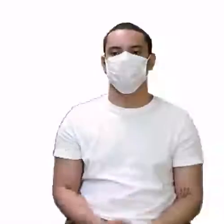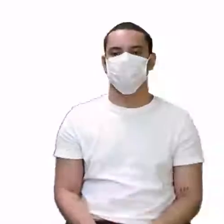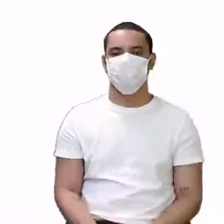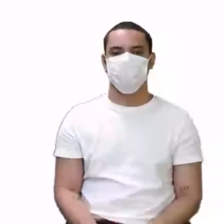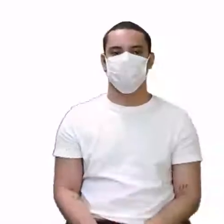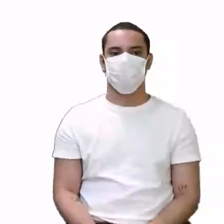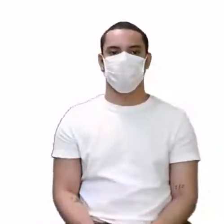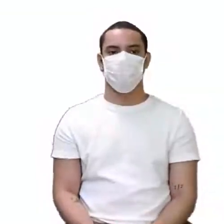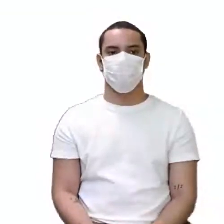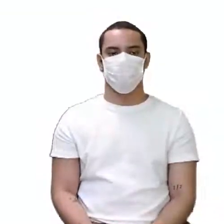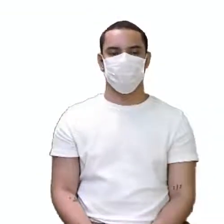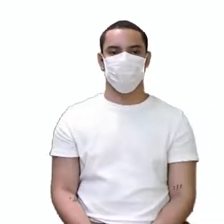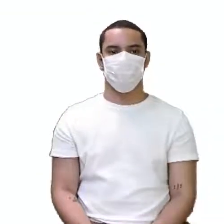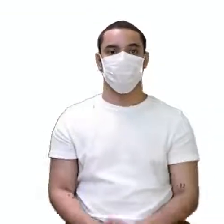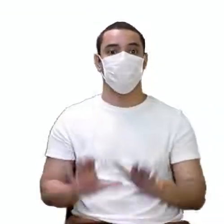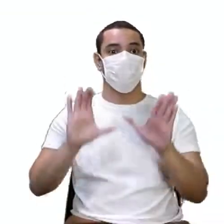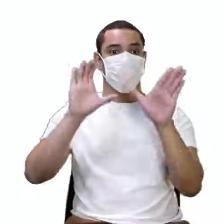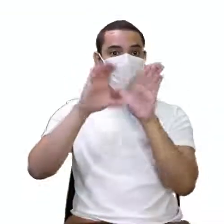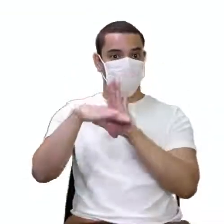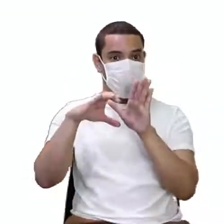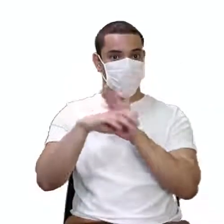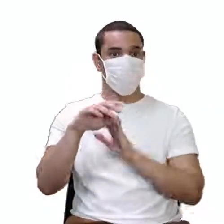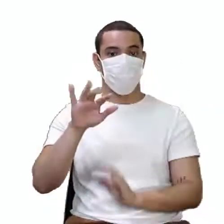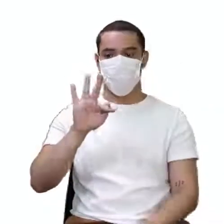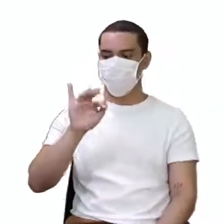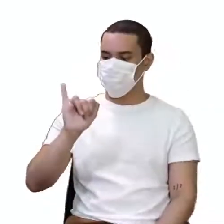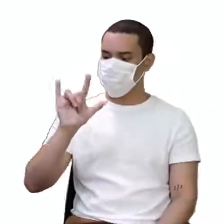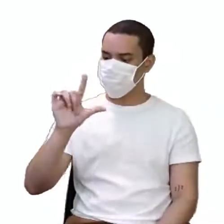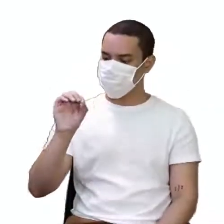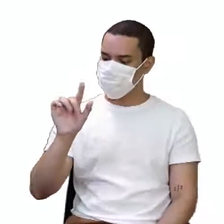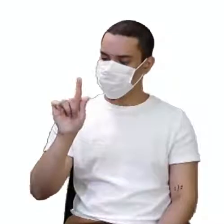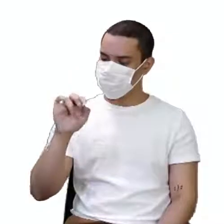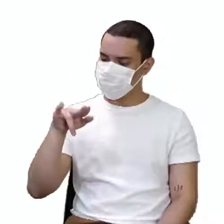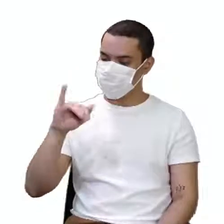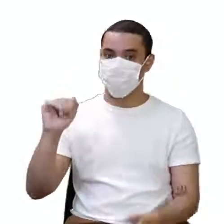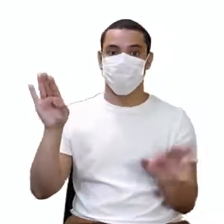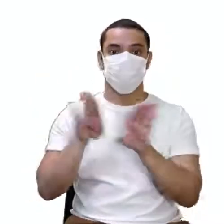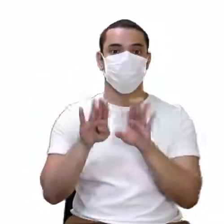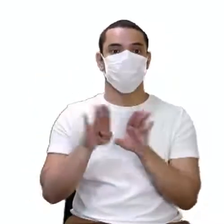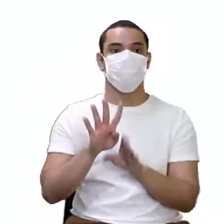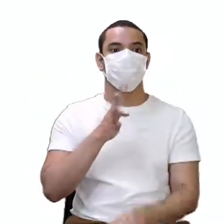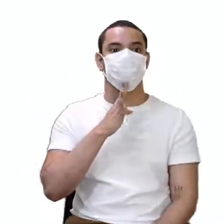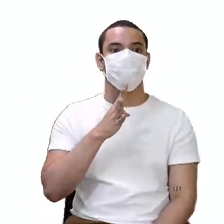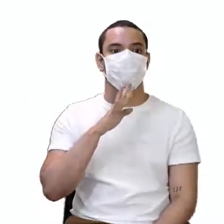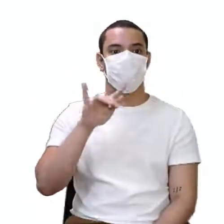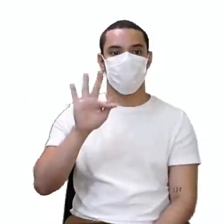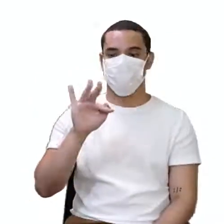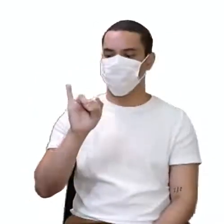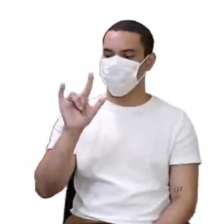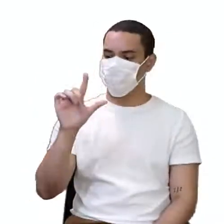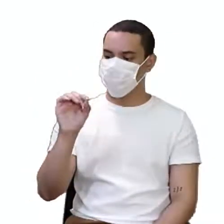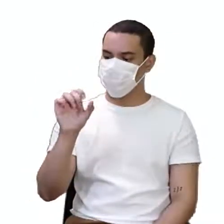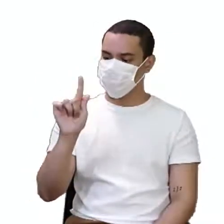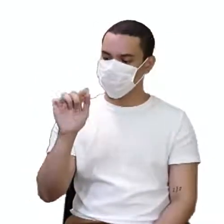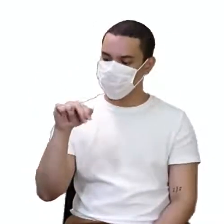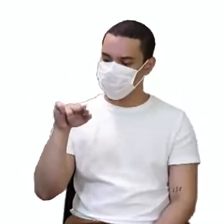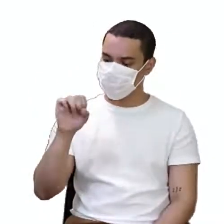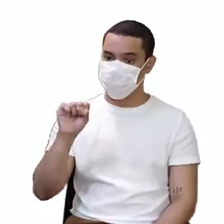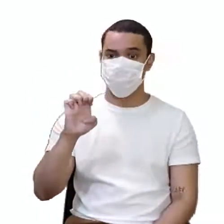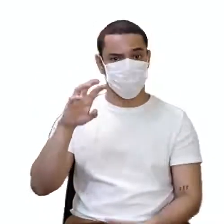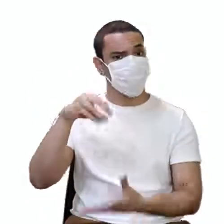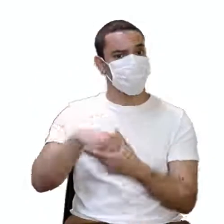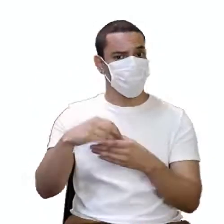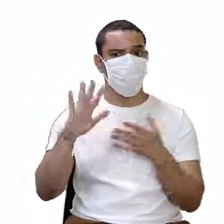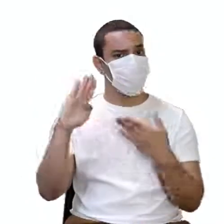quadro. O conceito filogenia, também conhecido como filogênese, faz parte da biologia,